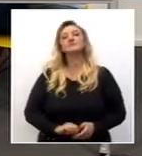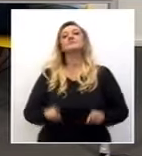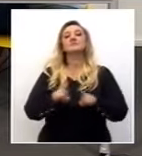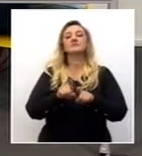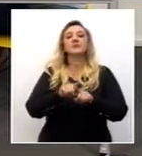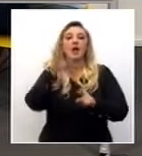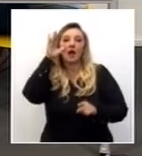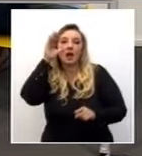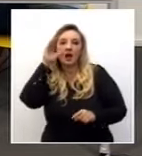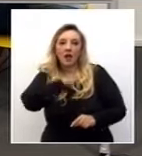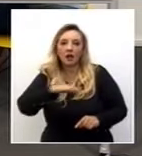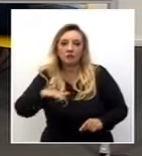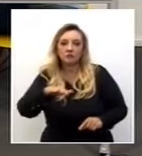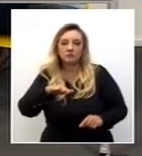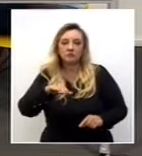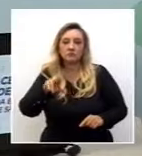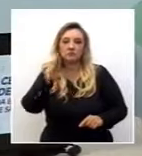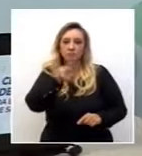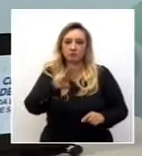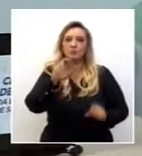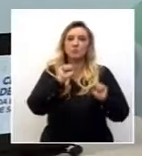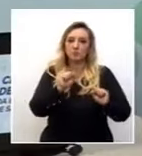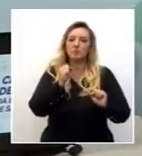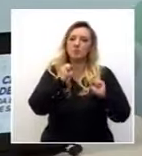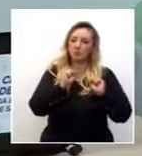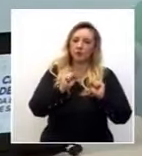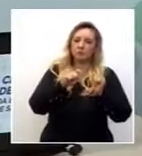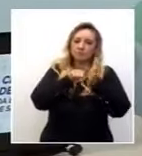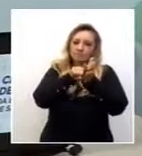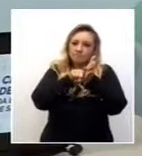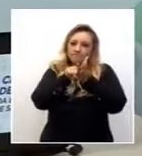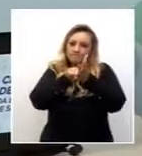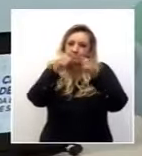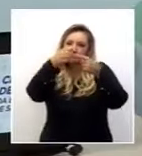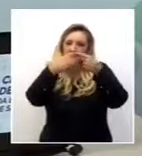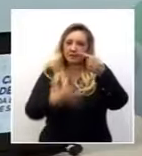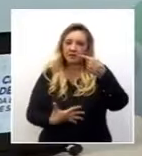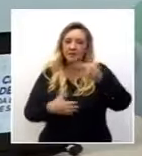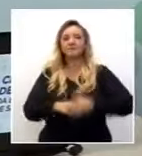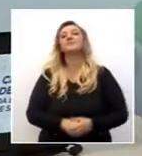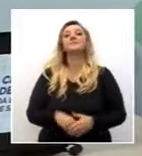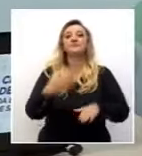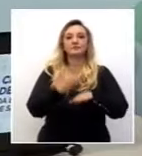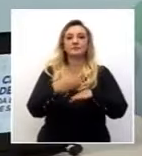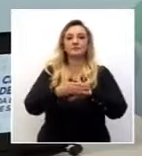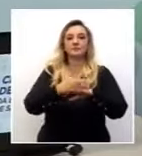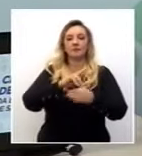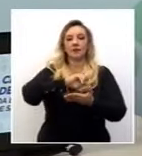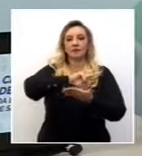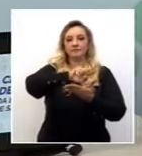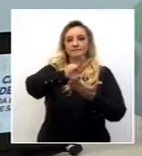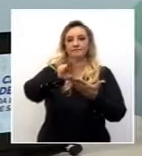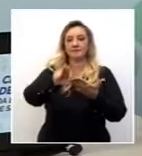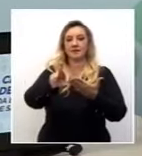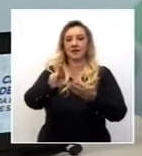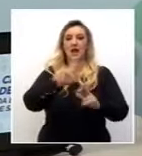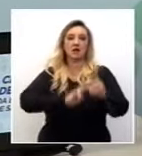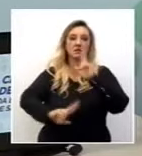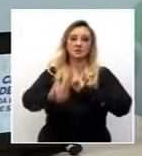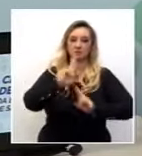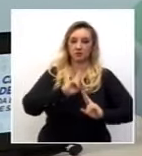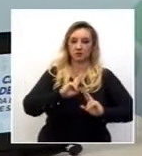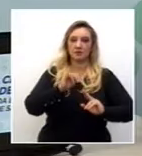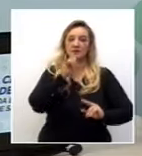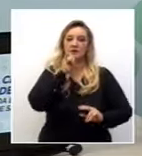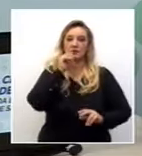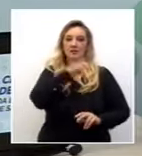bom utilizar esses outros meios aí do Google, né? Sim. Para a atividade, nós tivemos várias respostas aqui também. Por exemplo, o